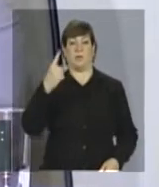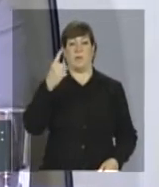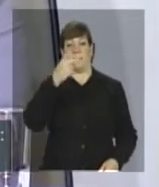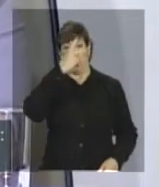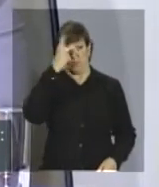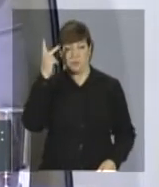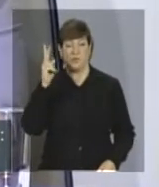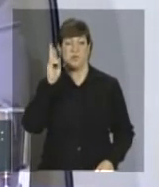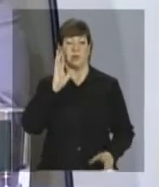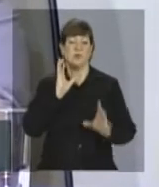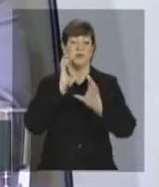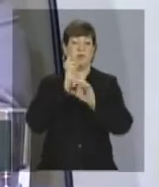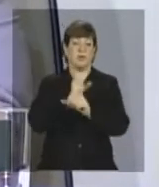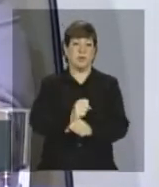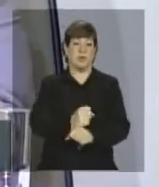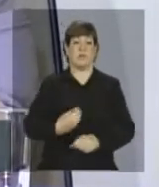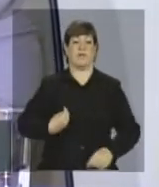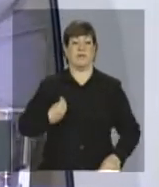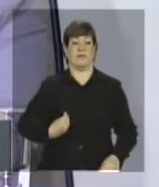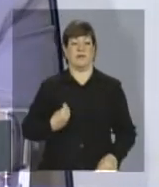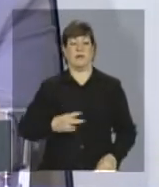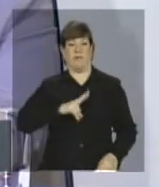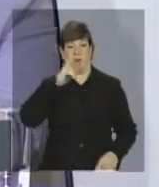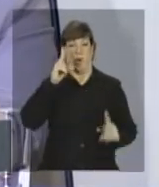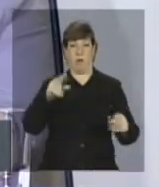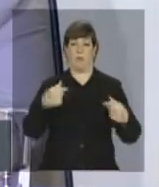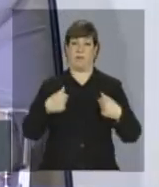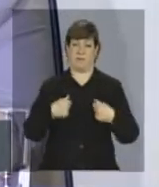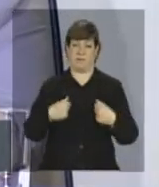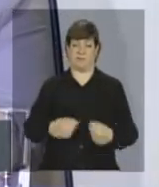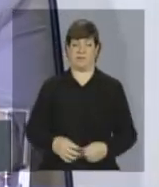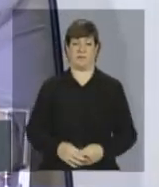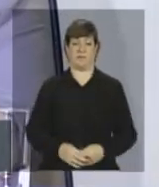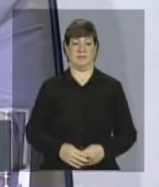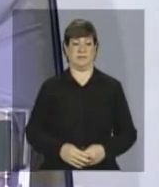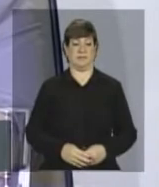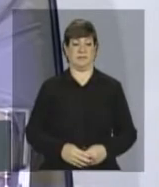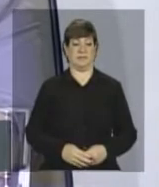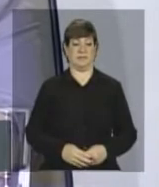com uma história de vida tão forte que nem eu. Então,